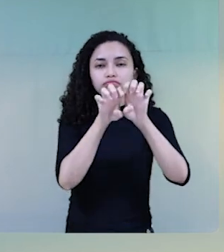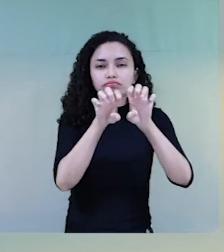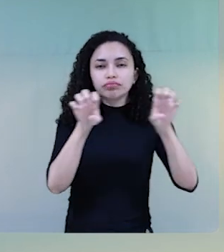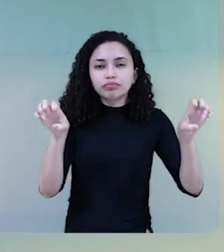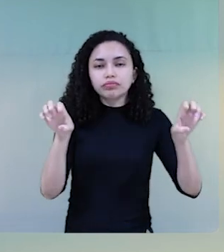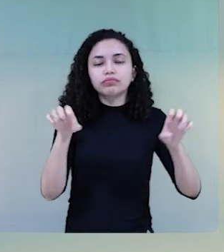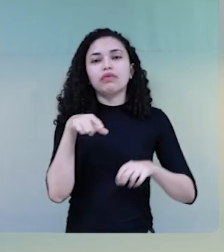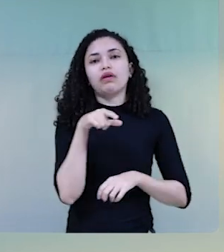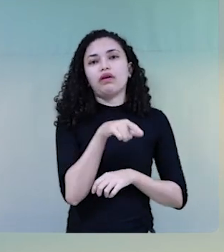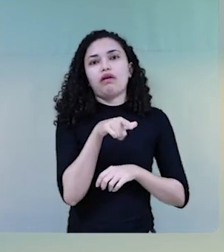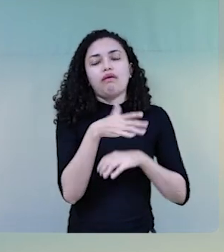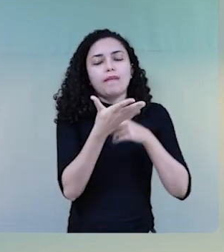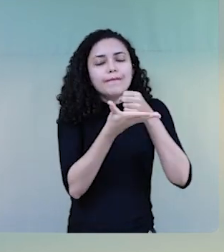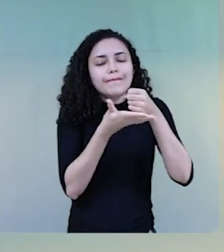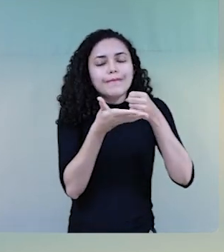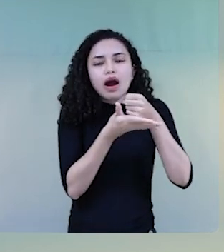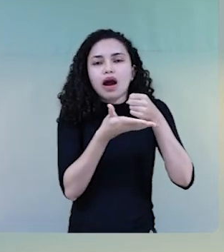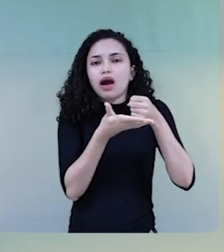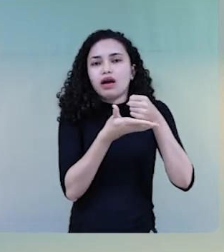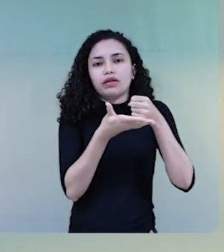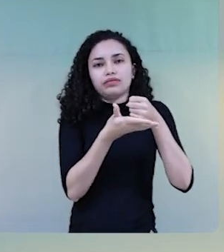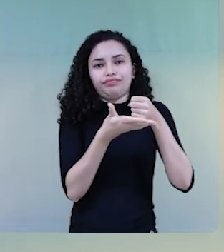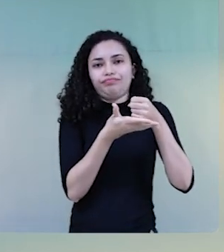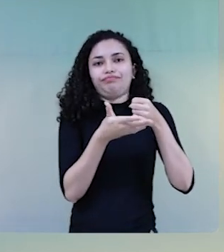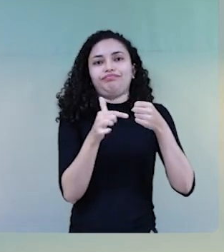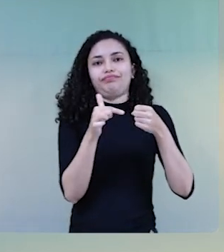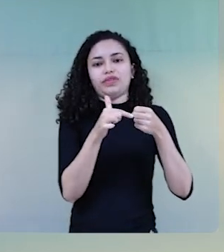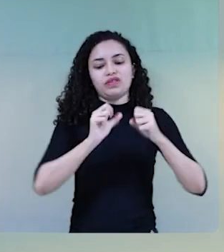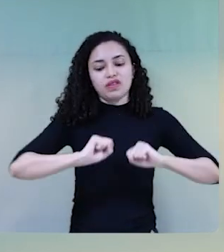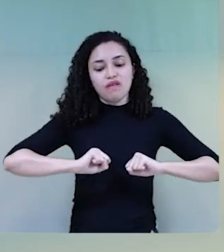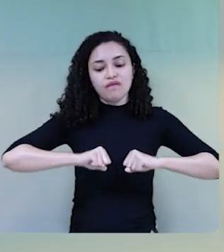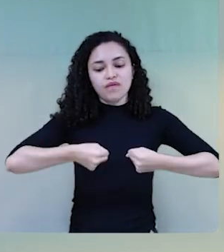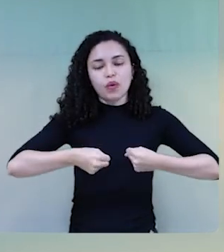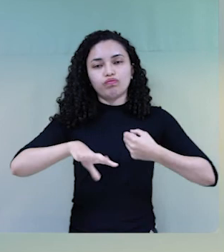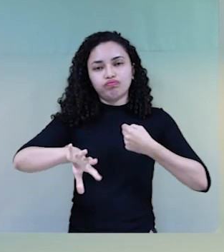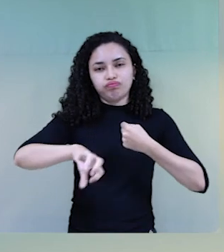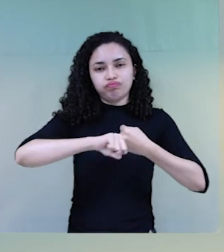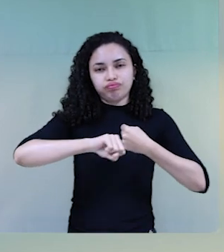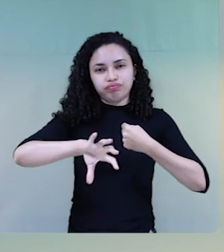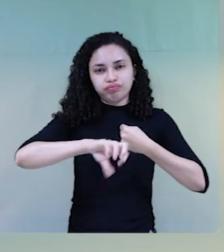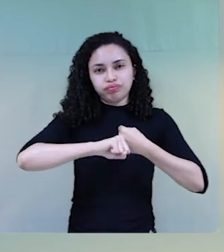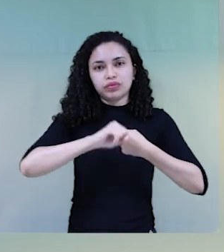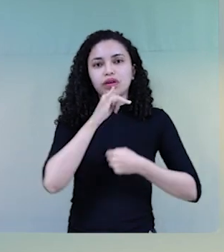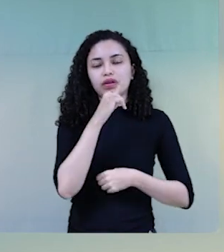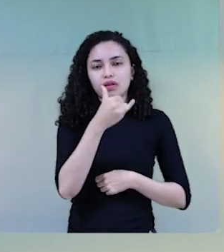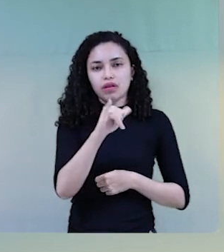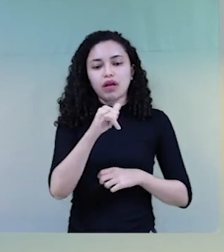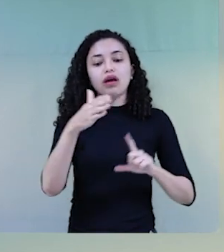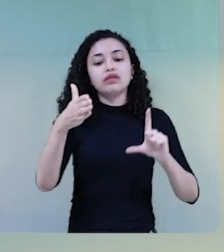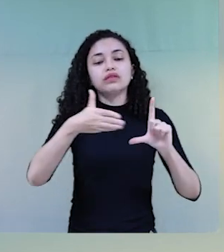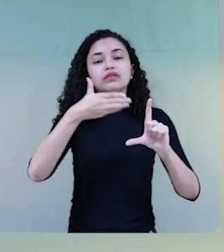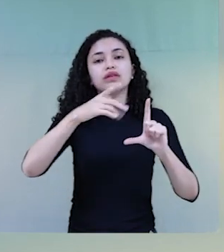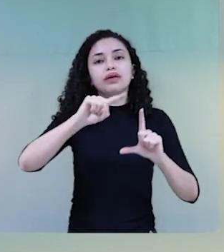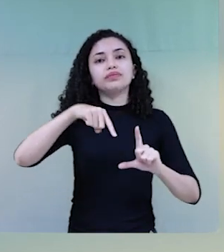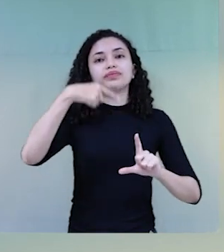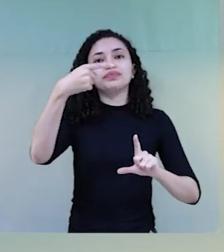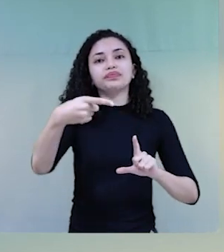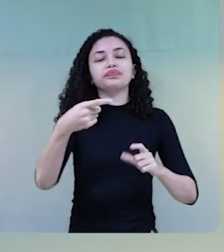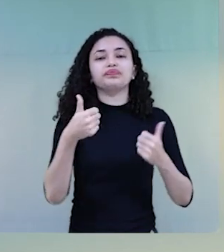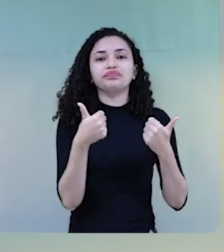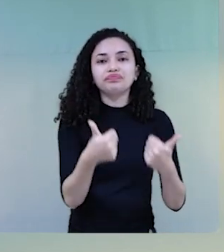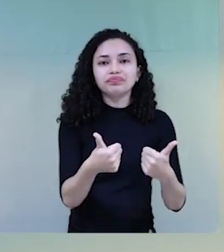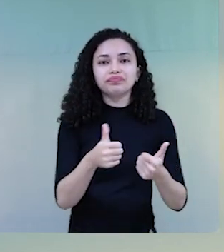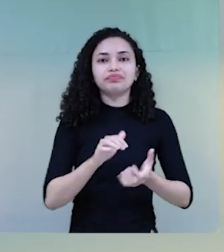o fundamento básico da atuação da força magnética em cargas elétricas. Vamos para o próximo slide.